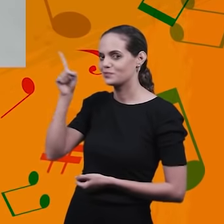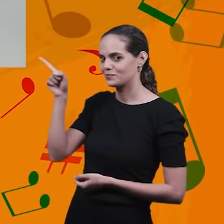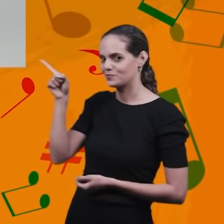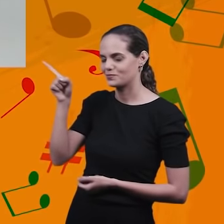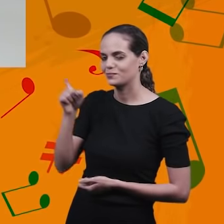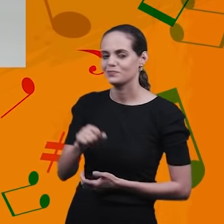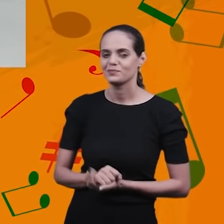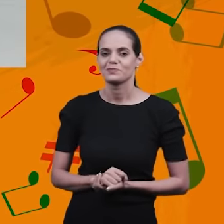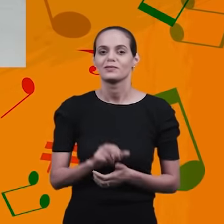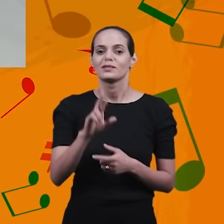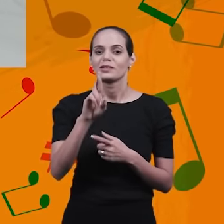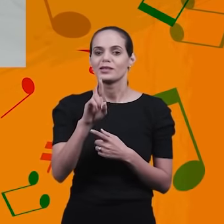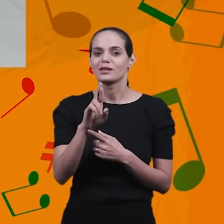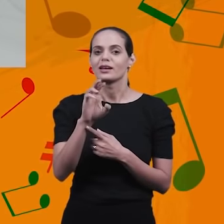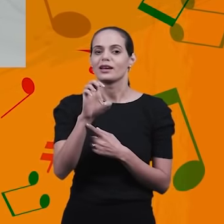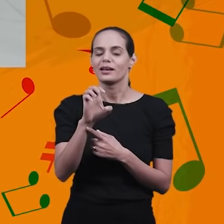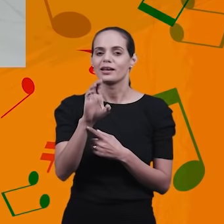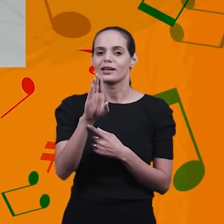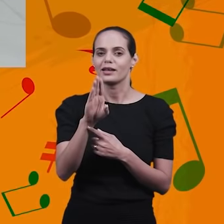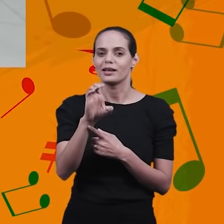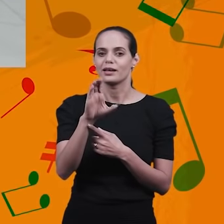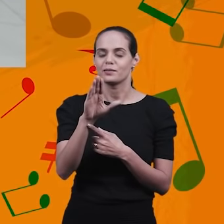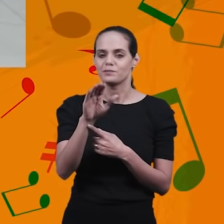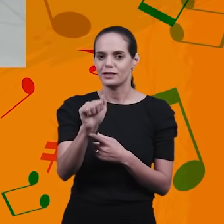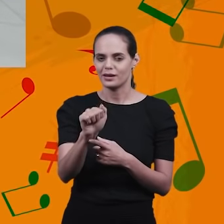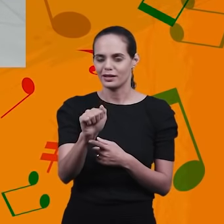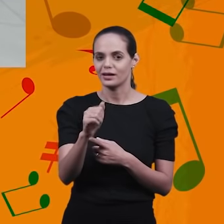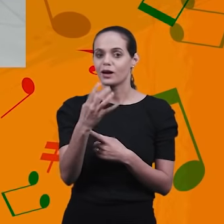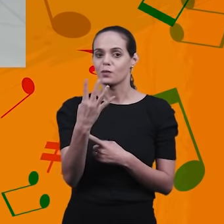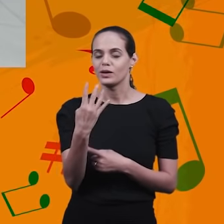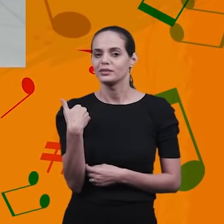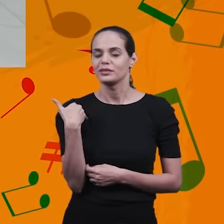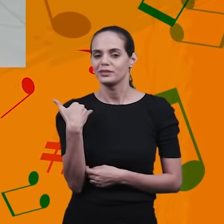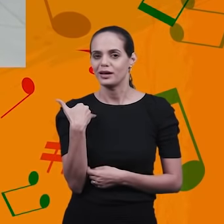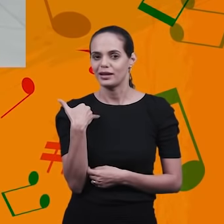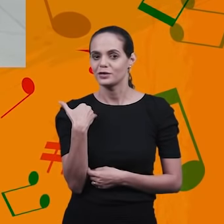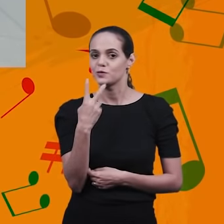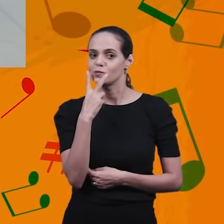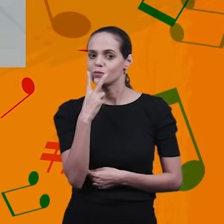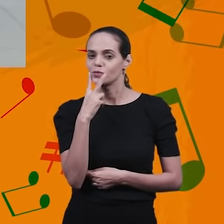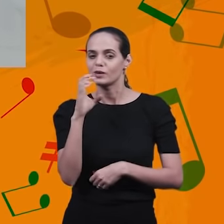Rebeca Oliveira tem 4 anos, de Vitória, Espírito Santo.